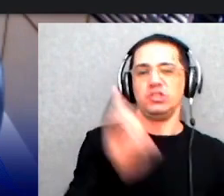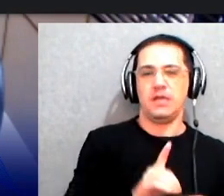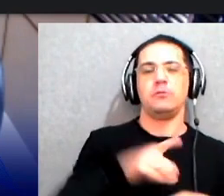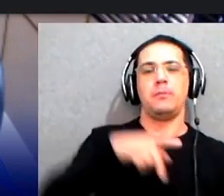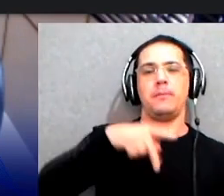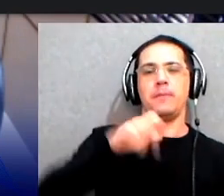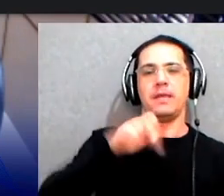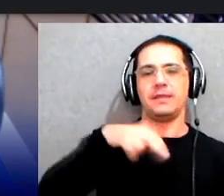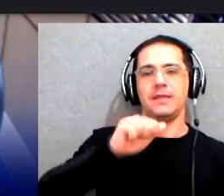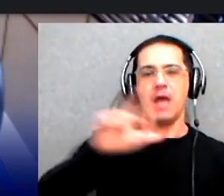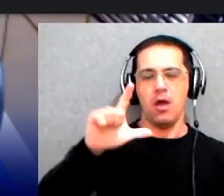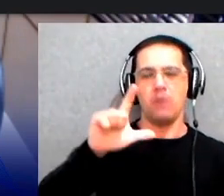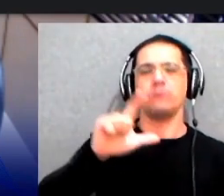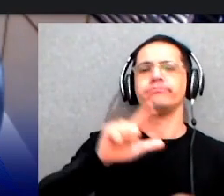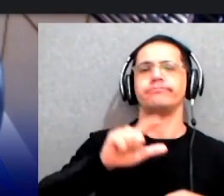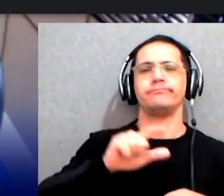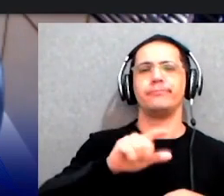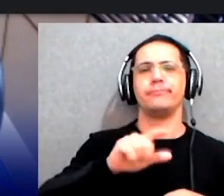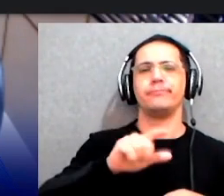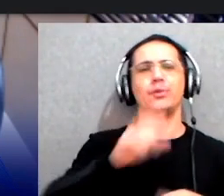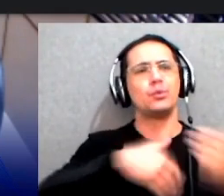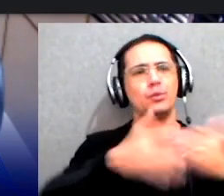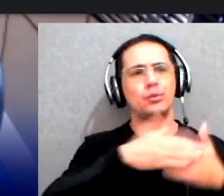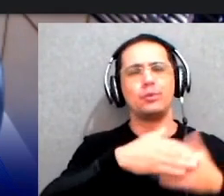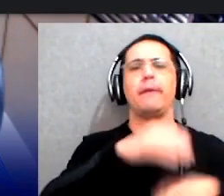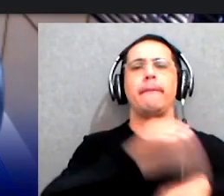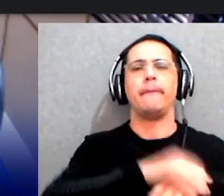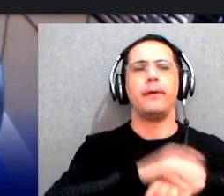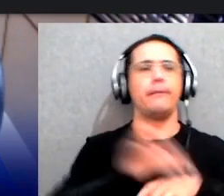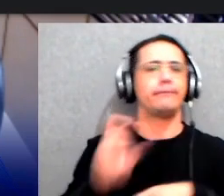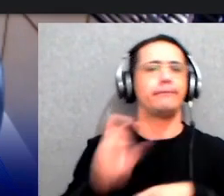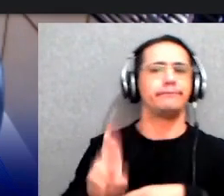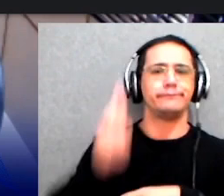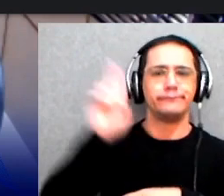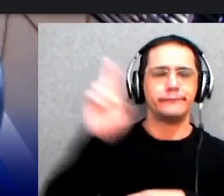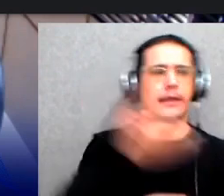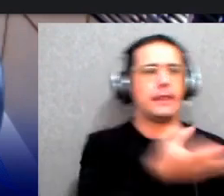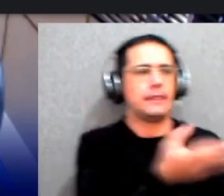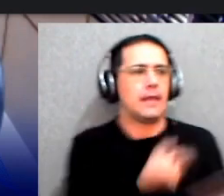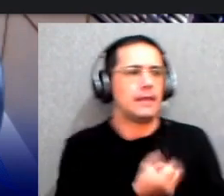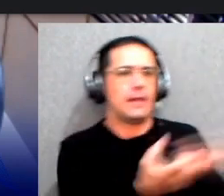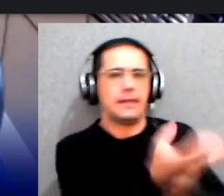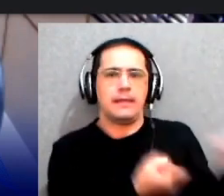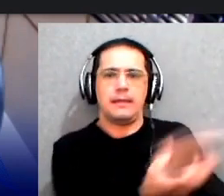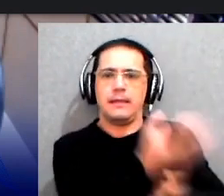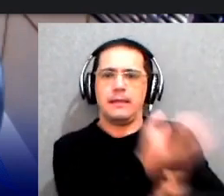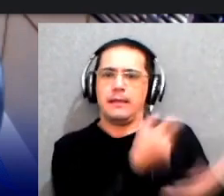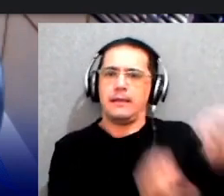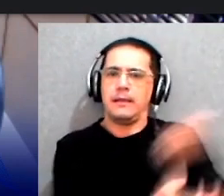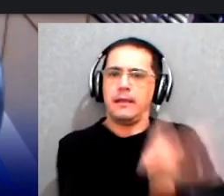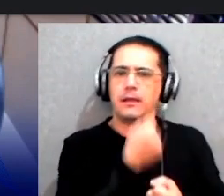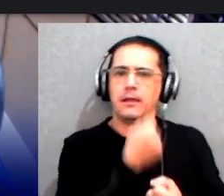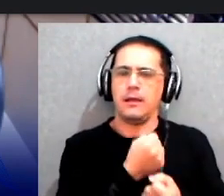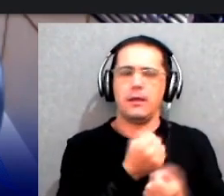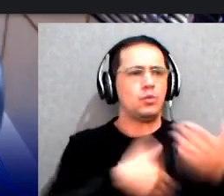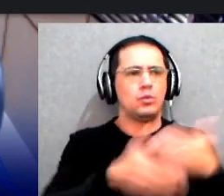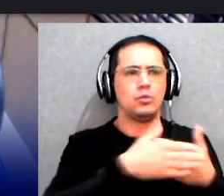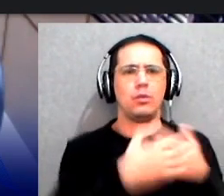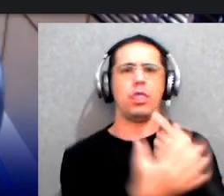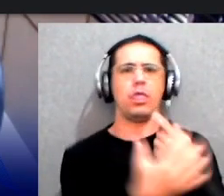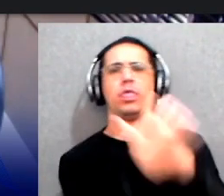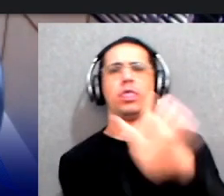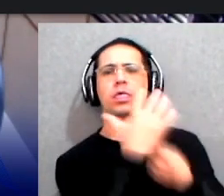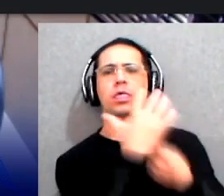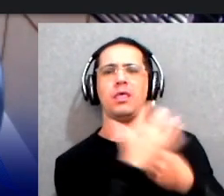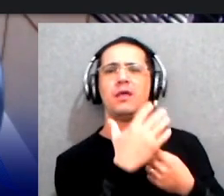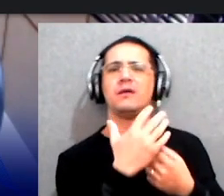direito penal, depois tudo vira inquérito e polícia, quase tudo vira processo criminal, e nós temos hoje no Brasil milhares